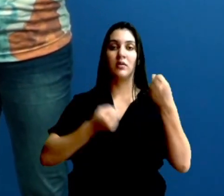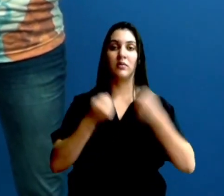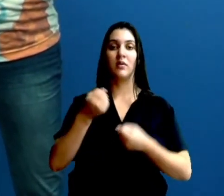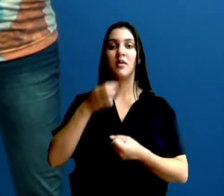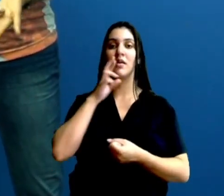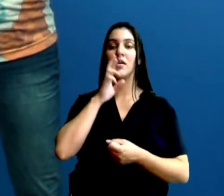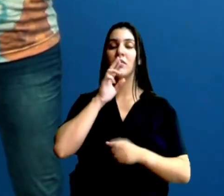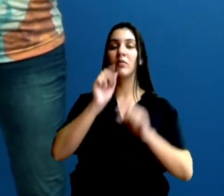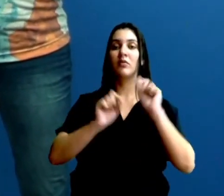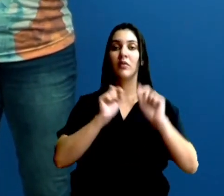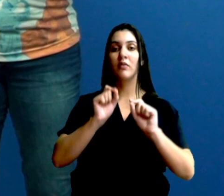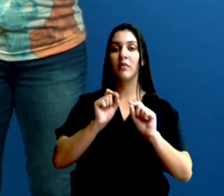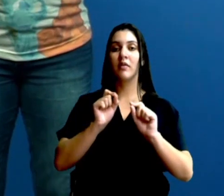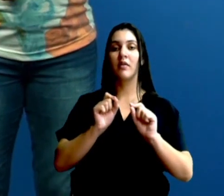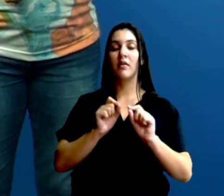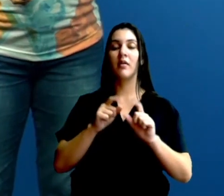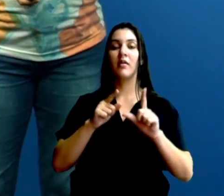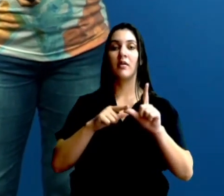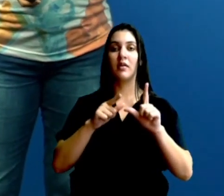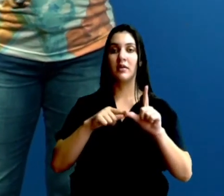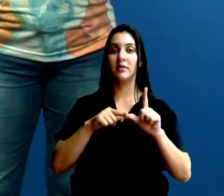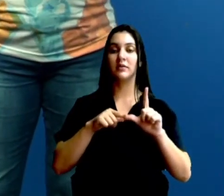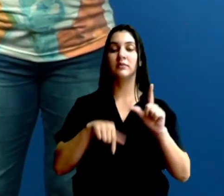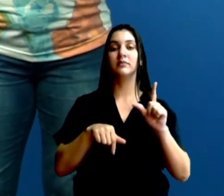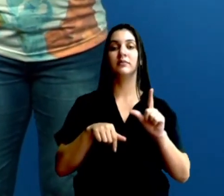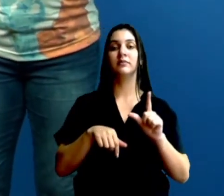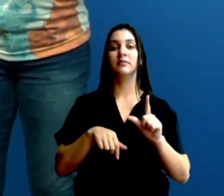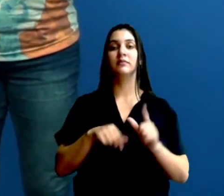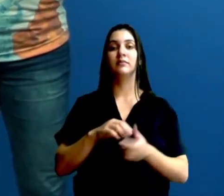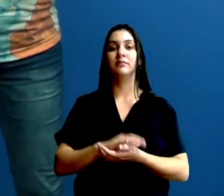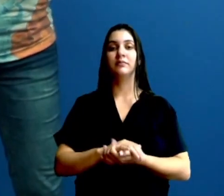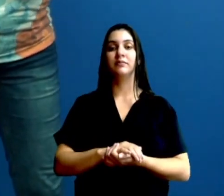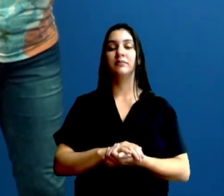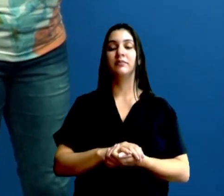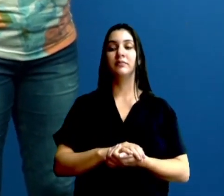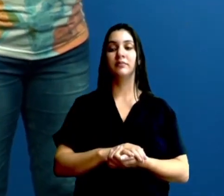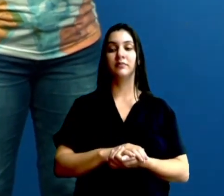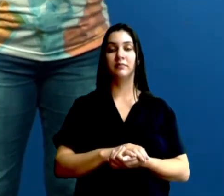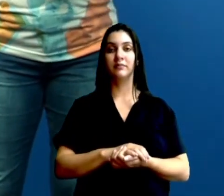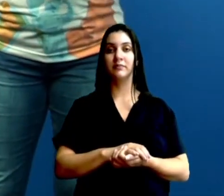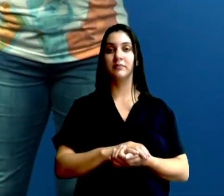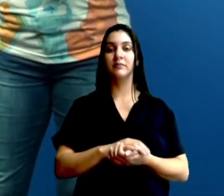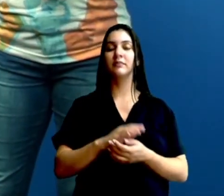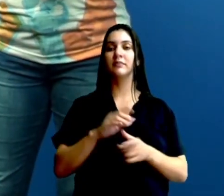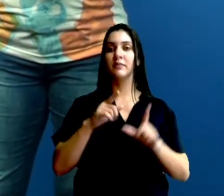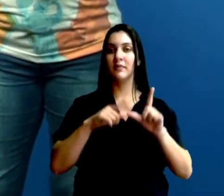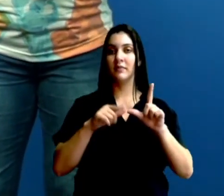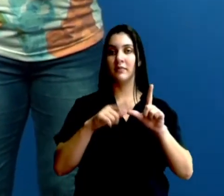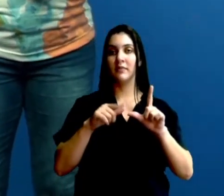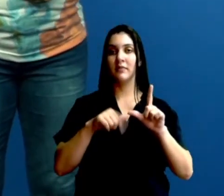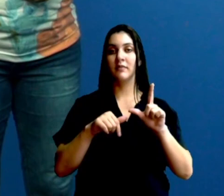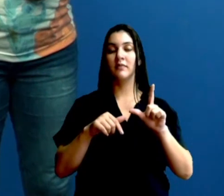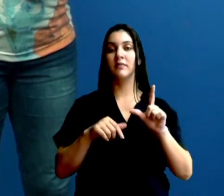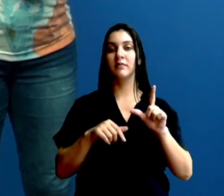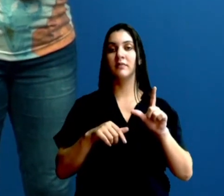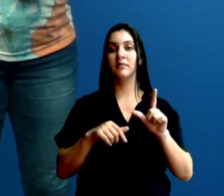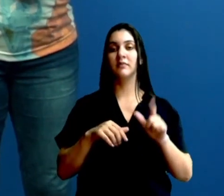que a resposta é a letra... Opa, vamos ver aqui que vai aparecer a